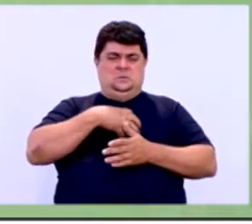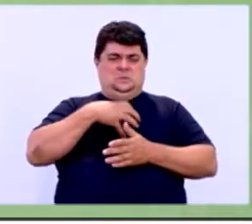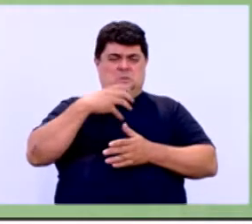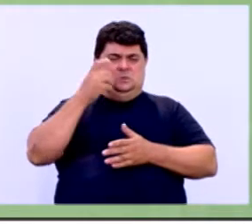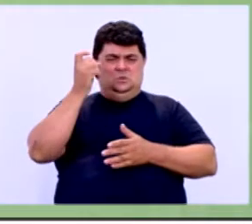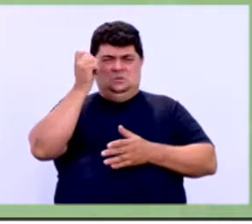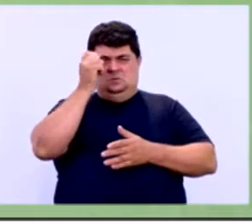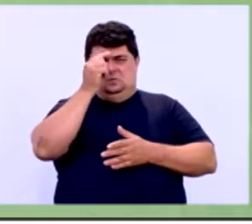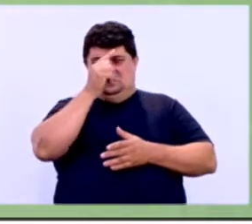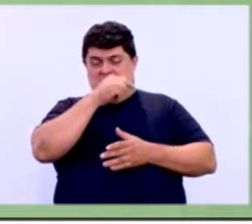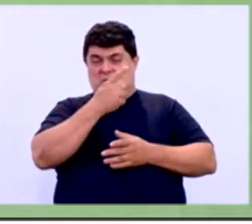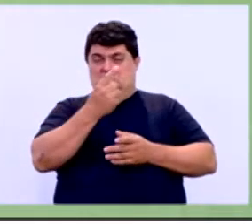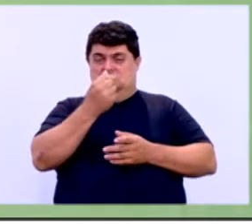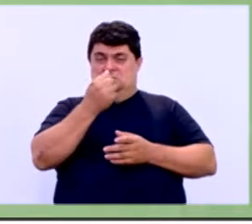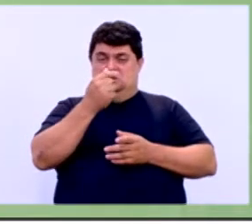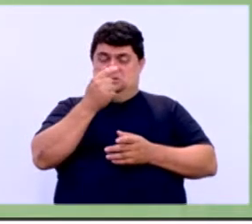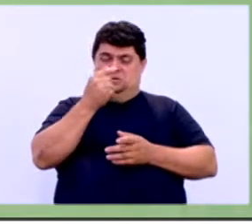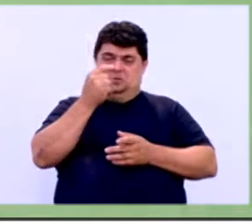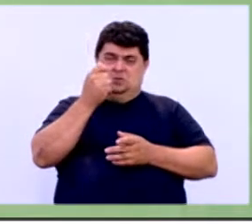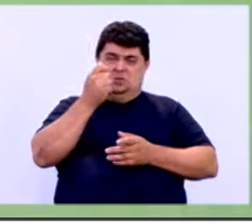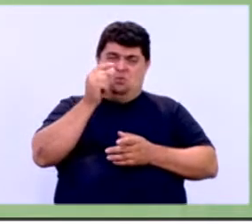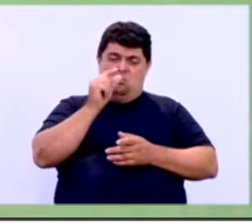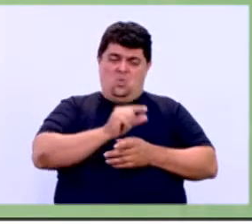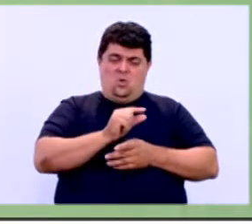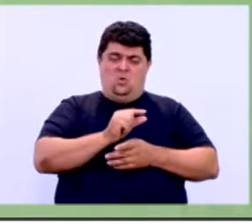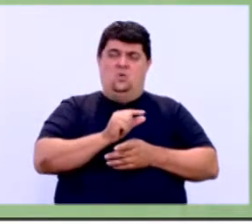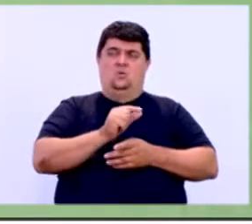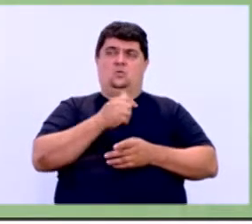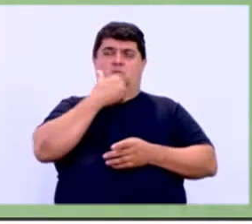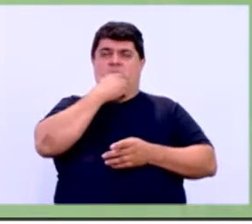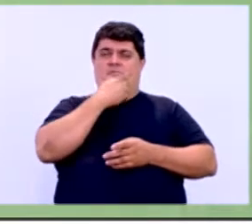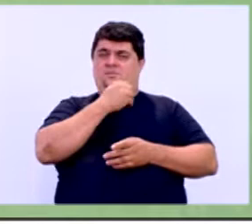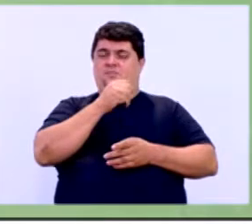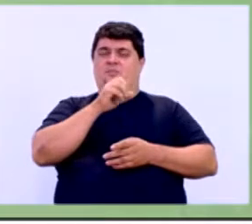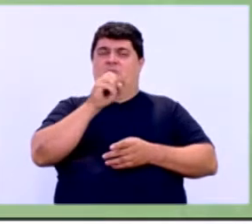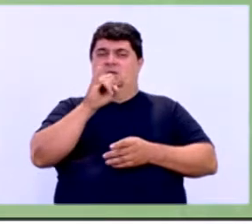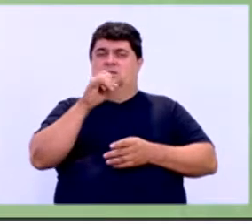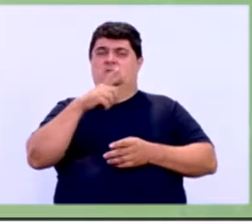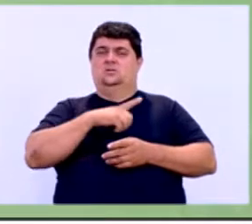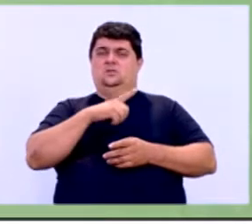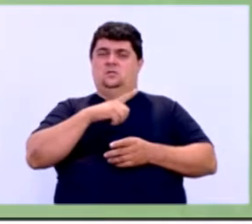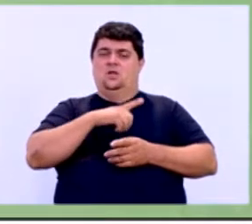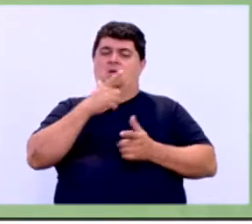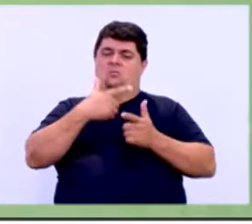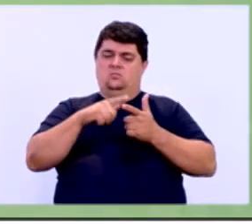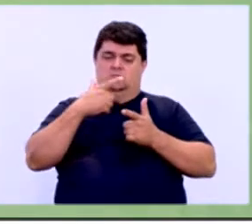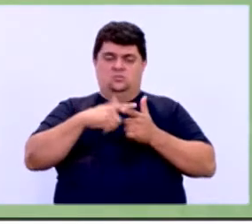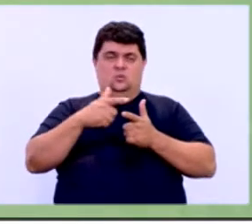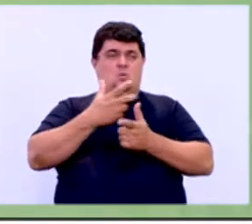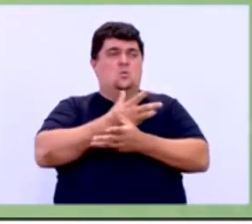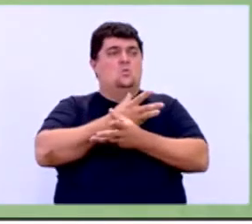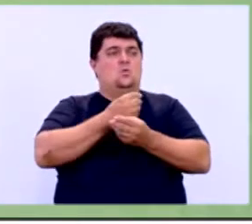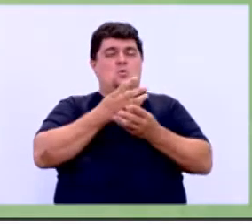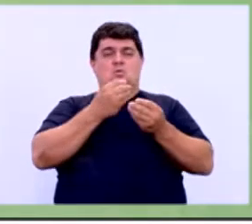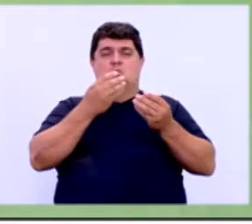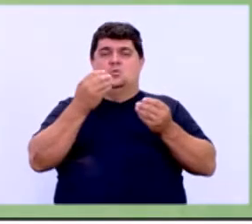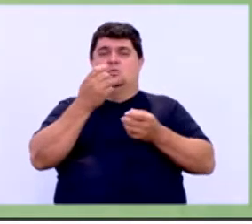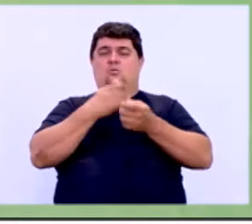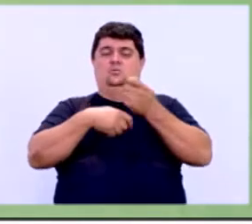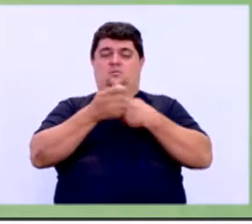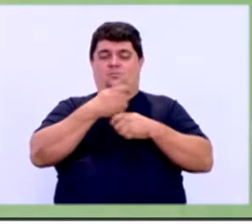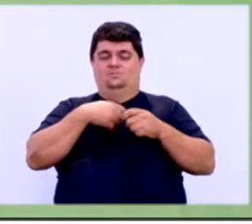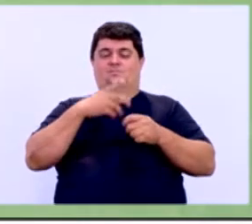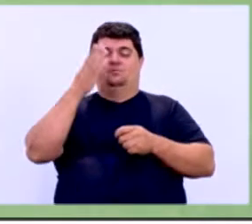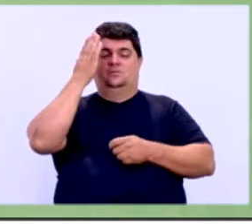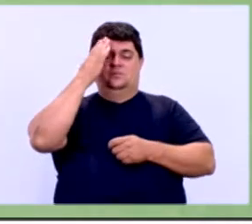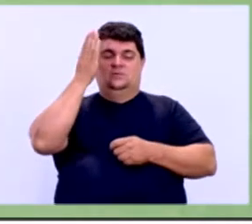financeira. Esse aqui, eu diria que é um dos calos, eu diria que é um dos problemas encontrados pelo administrador